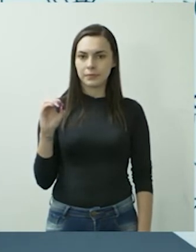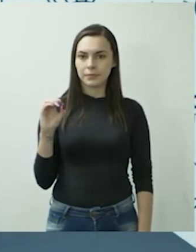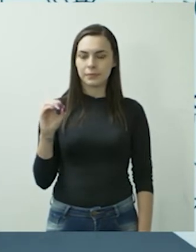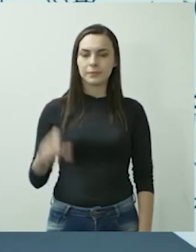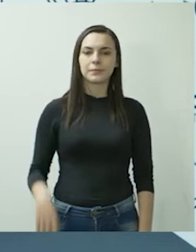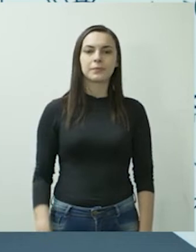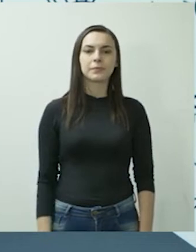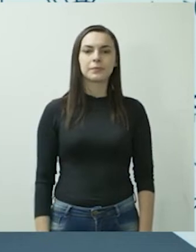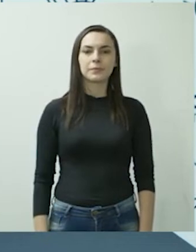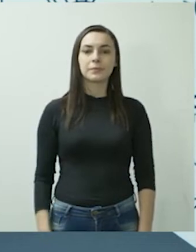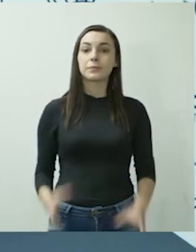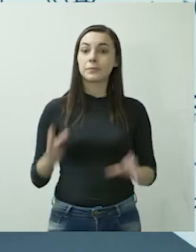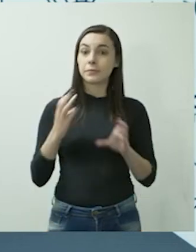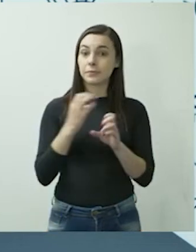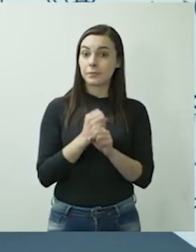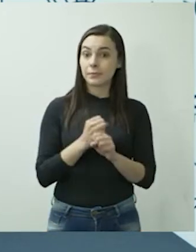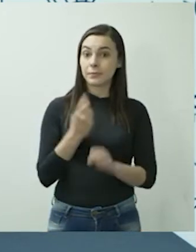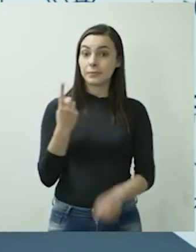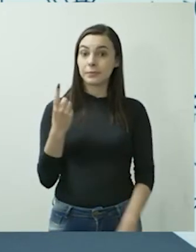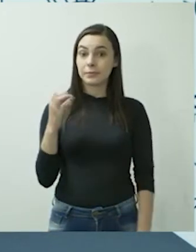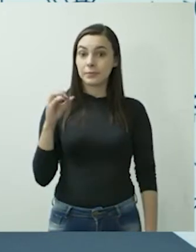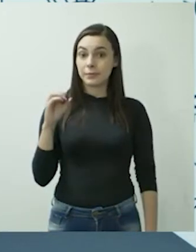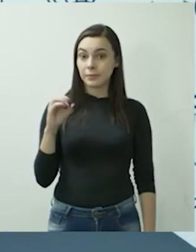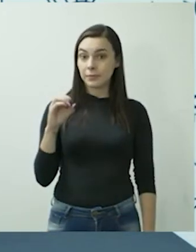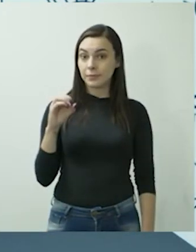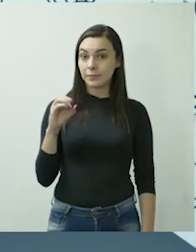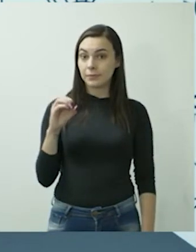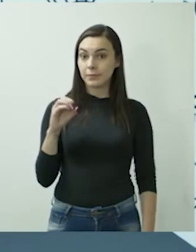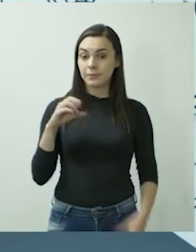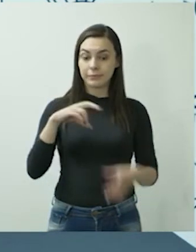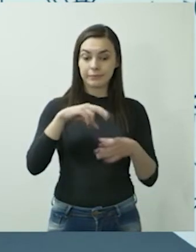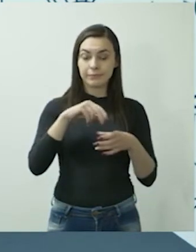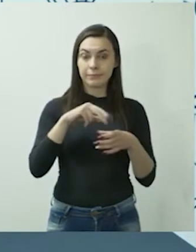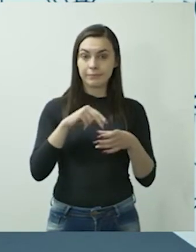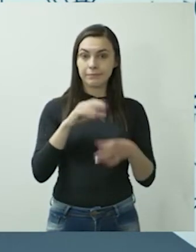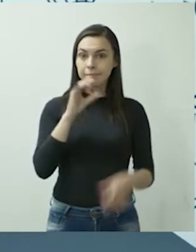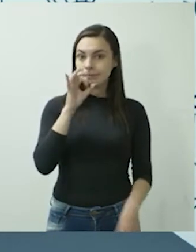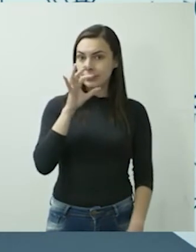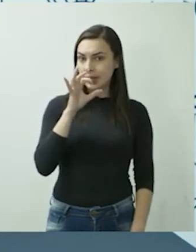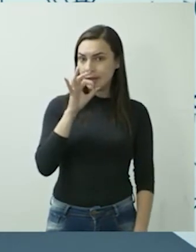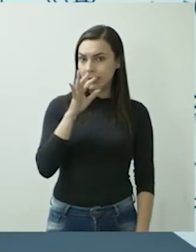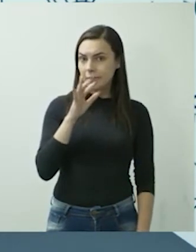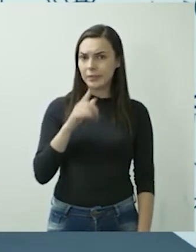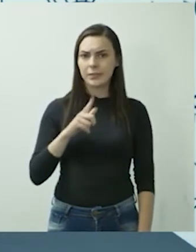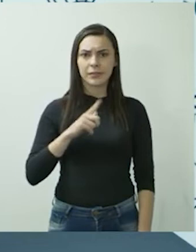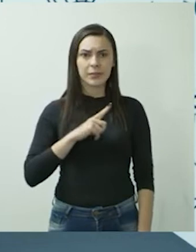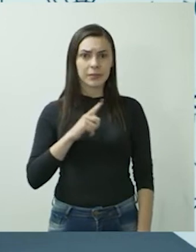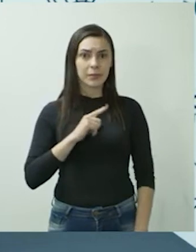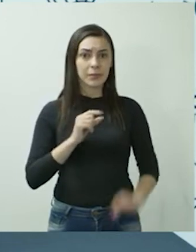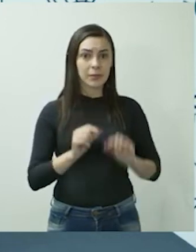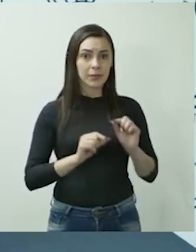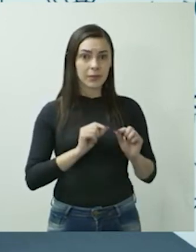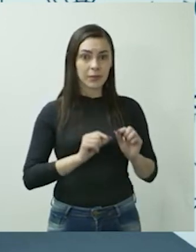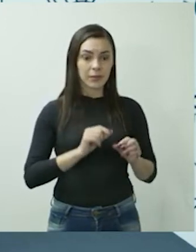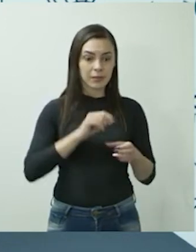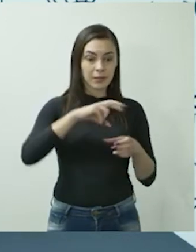10. 10 tampinhas verdes. Então a gente tem mais tampinhas verdes do